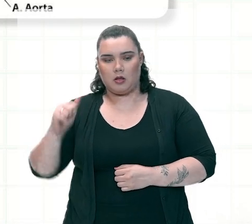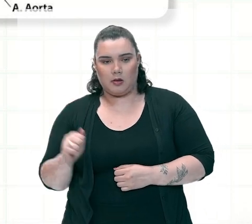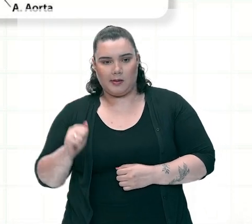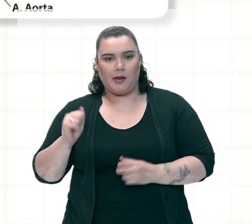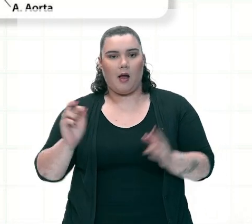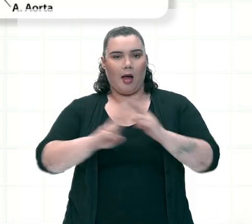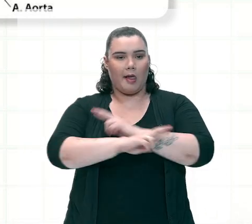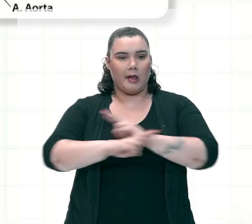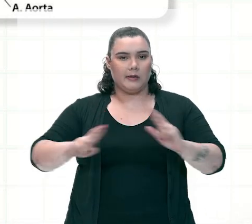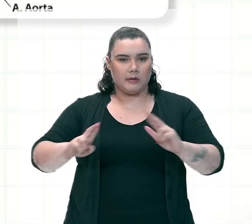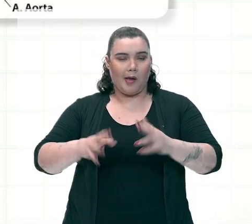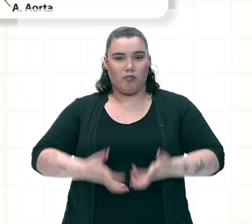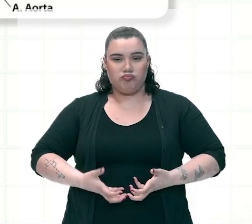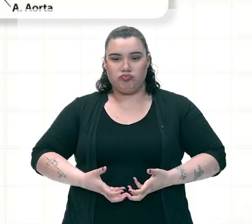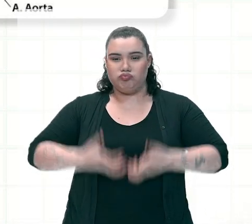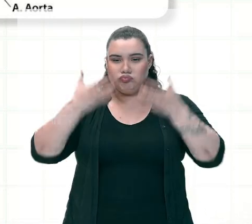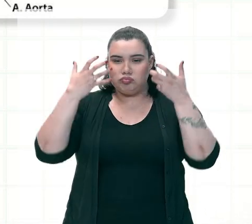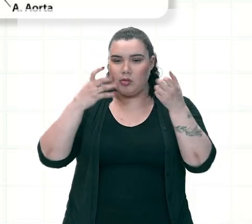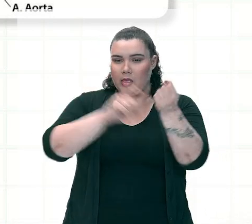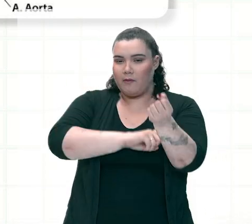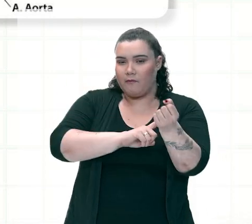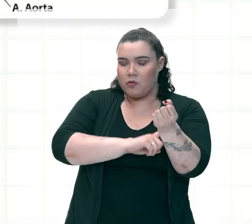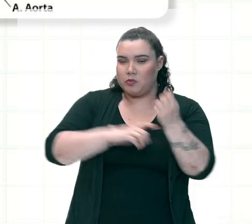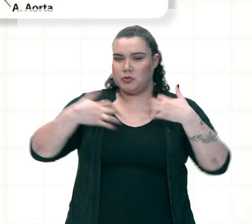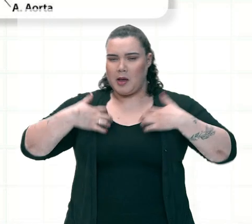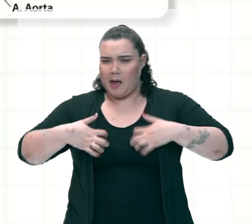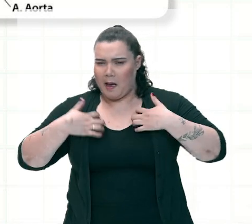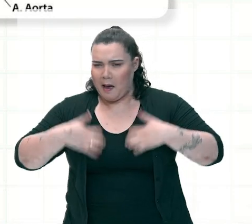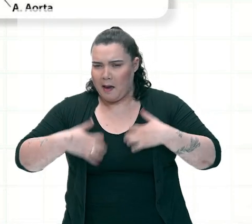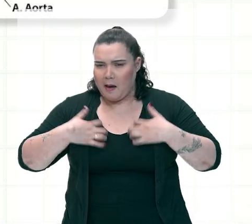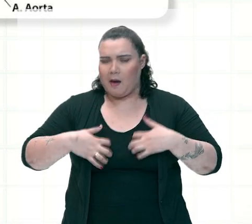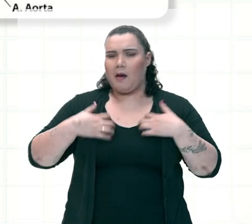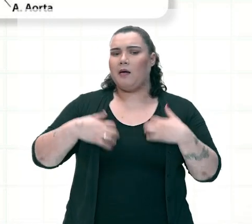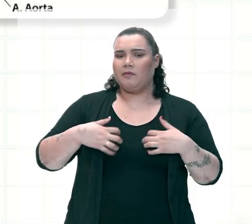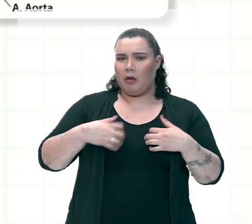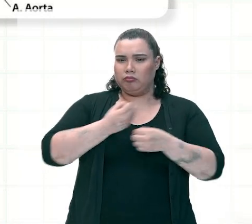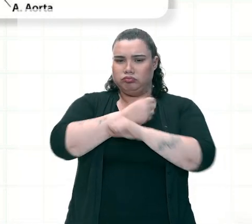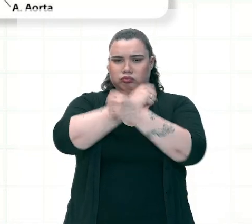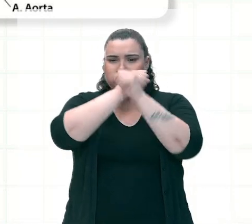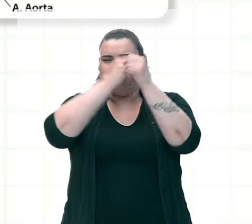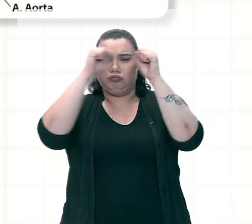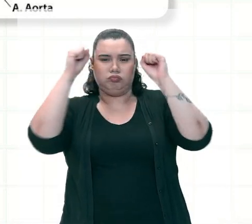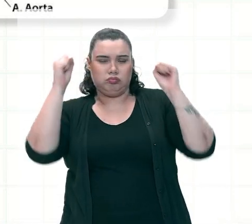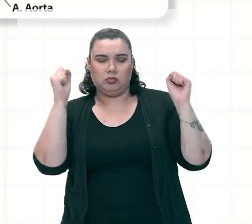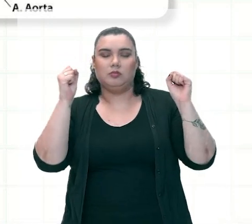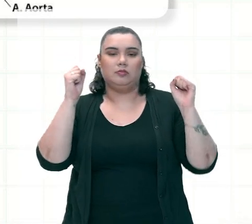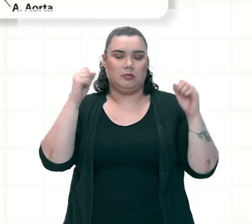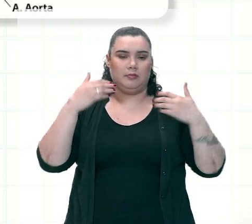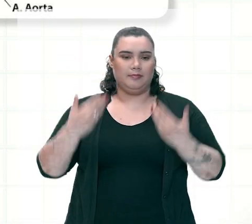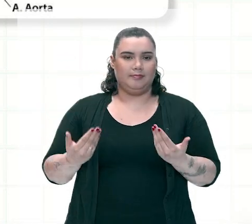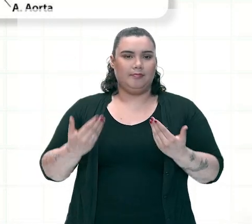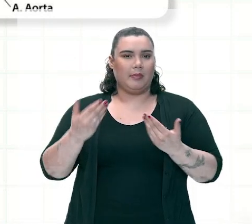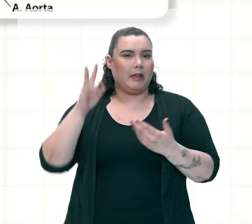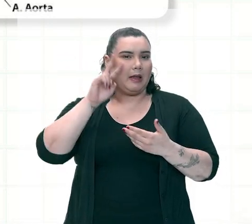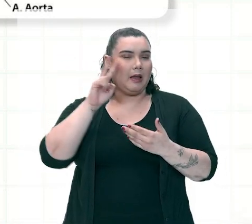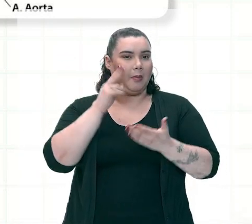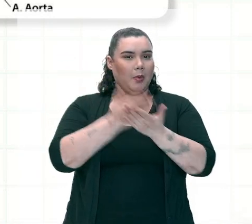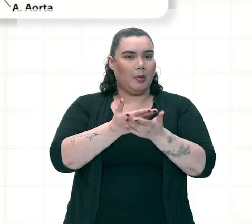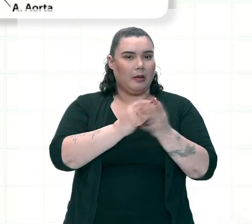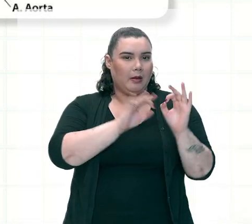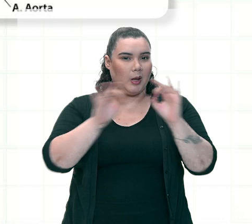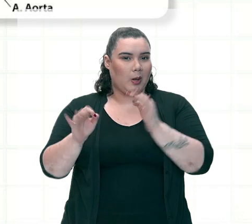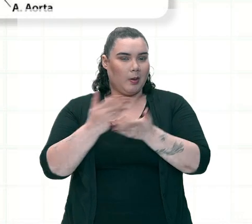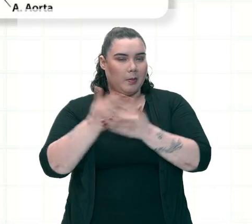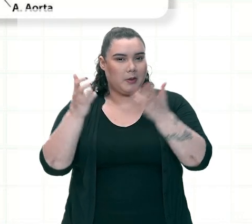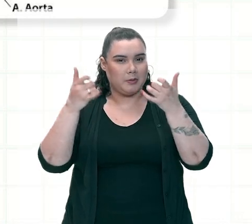está relacionada com situações de estresse. E no começo da nossa aula a gente falou aí sobre o estresse, viu algumas situações de